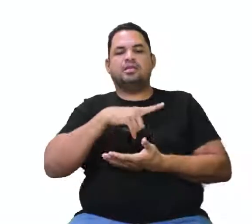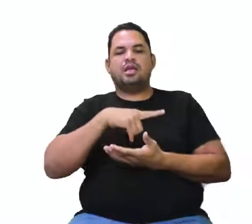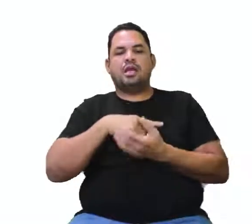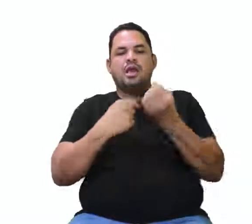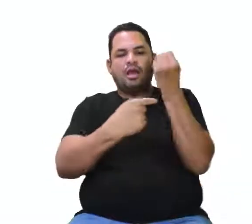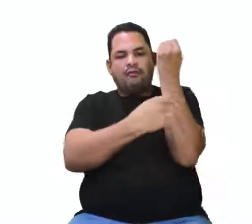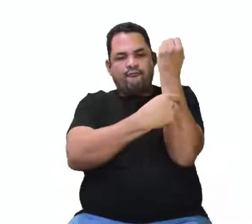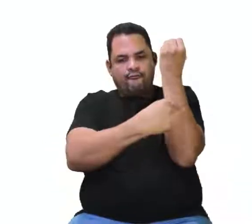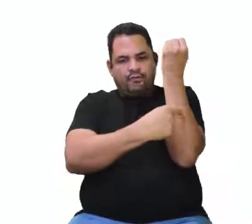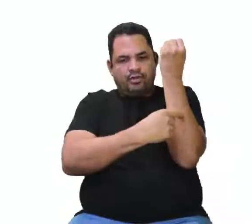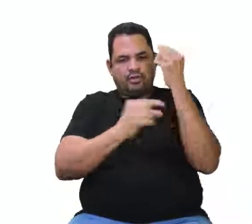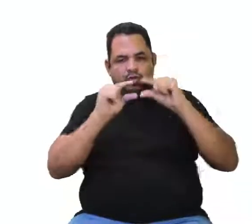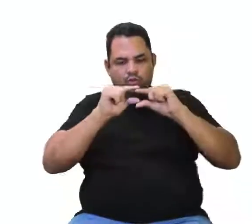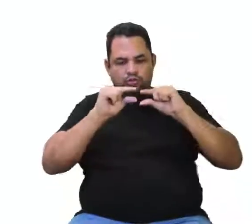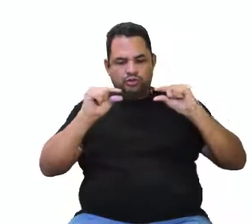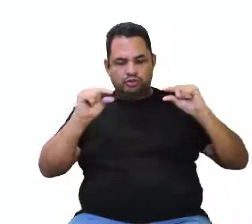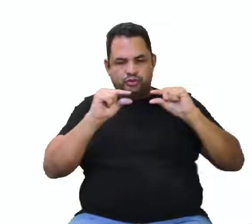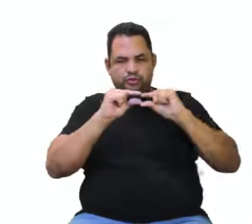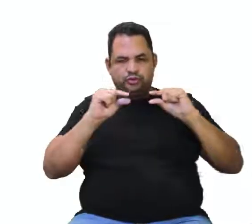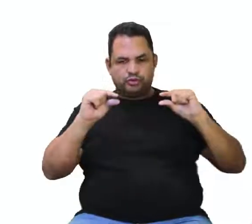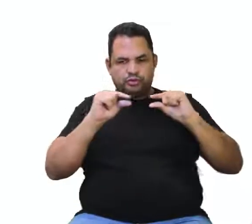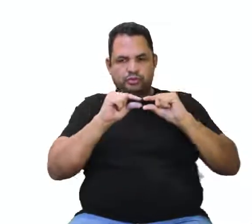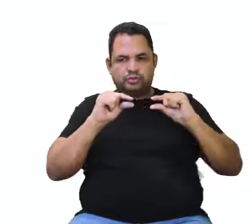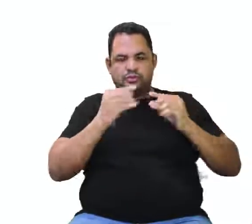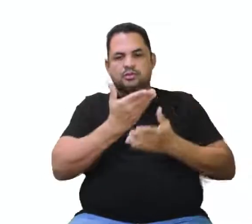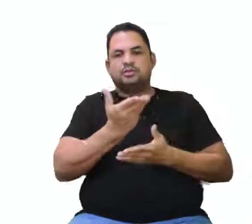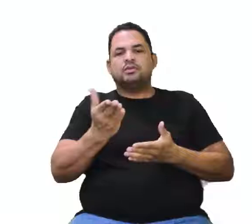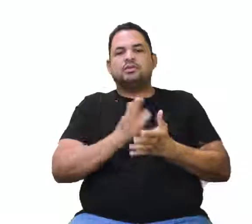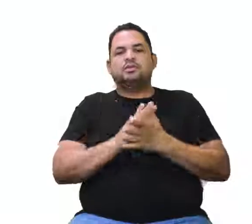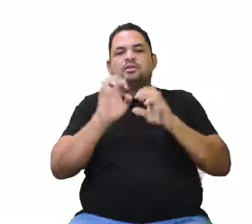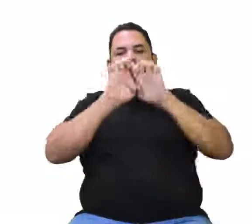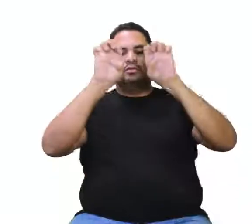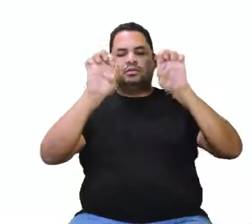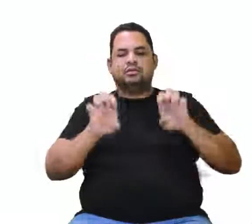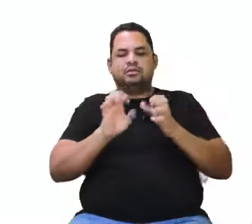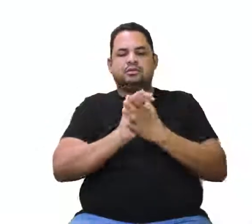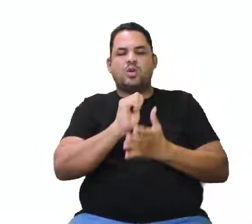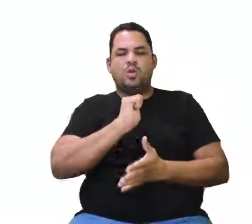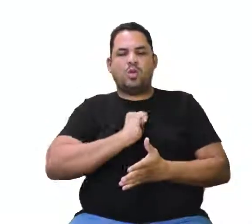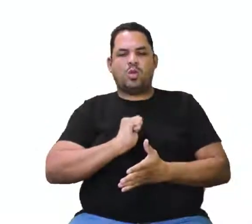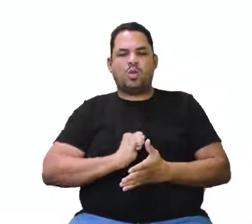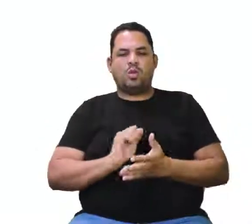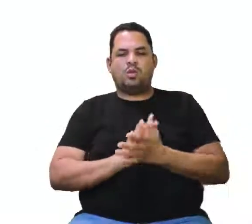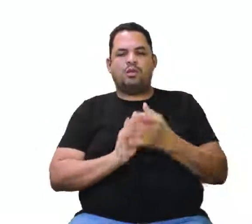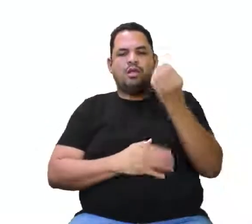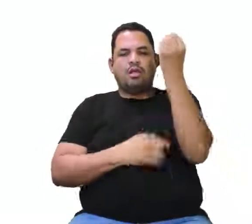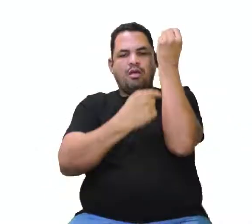vértebra e nós temos o disco. Então, numa estrutura anatômica de